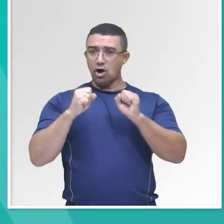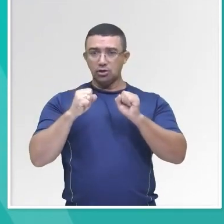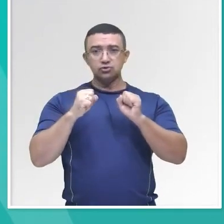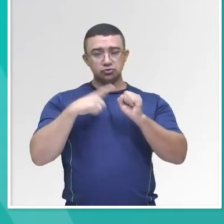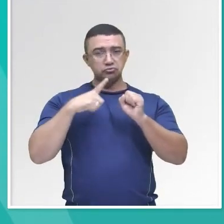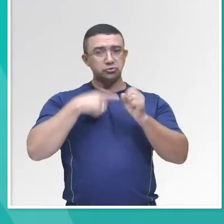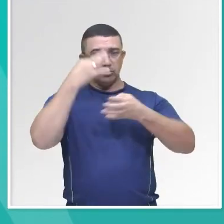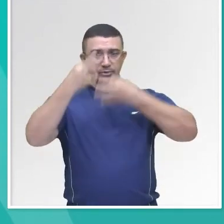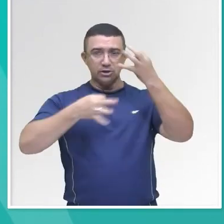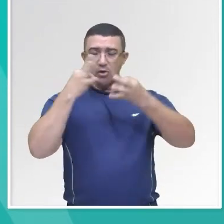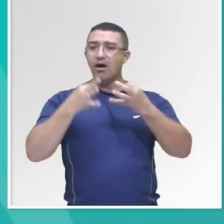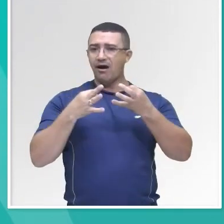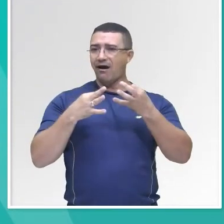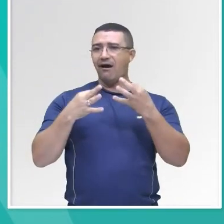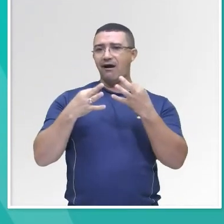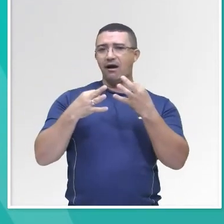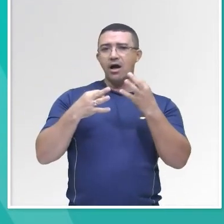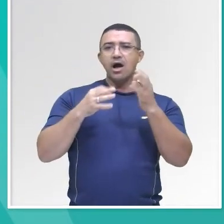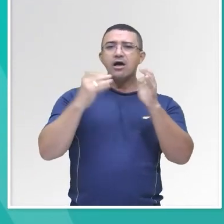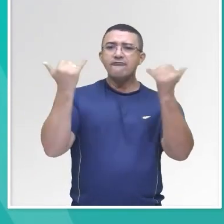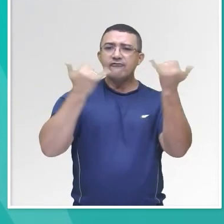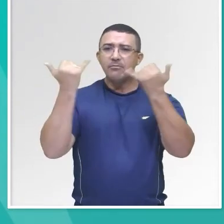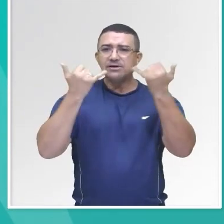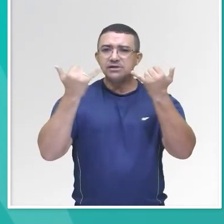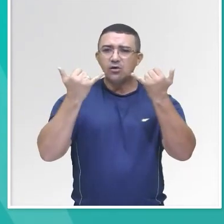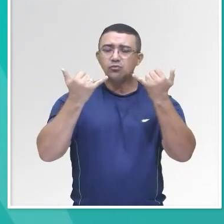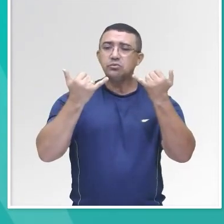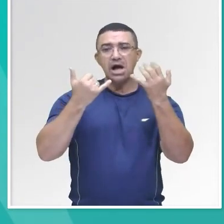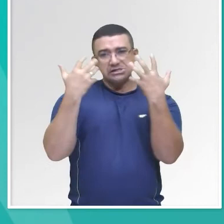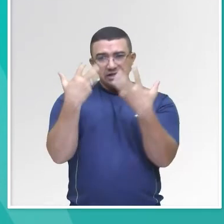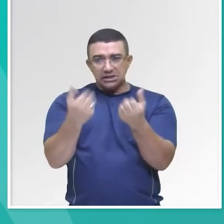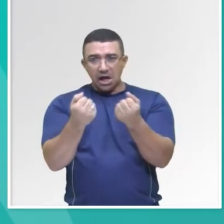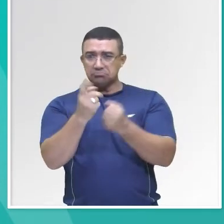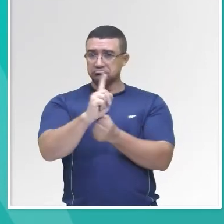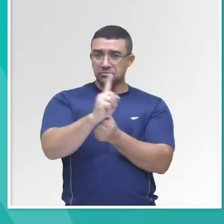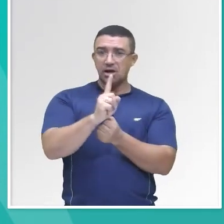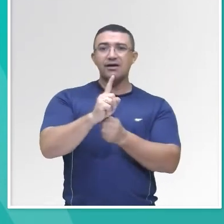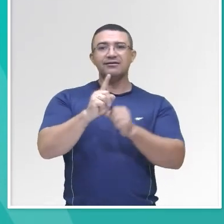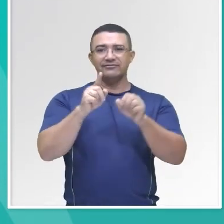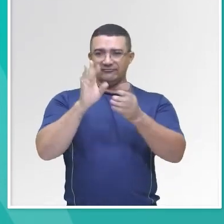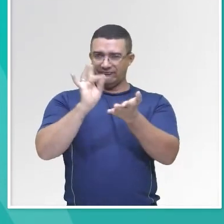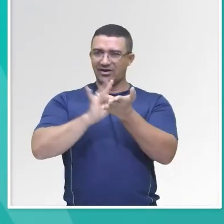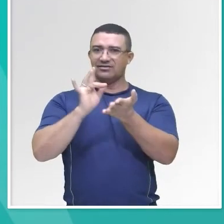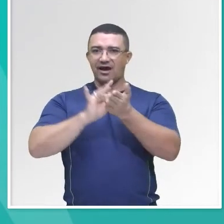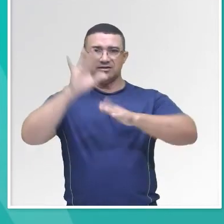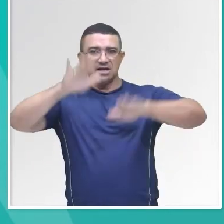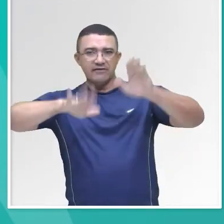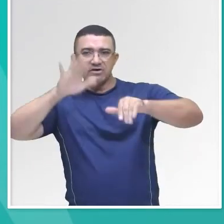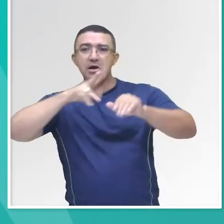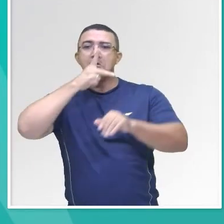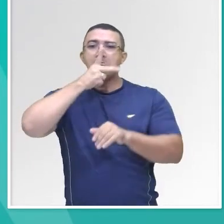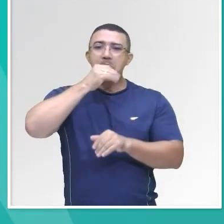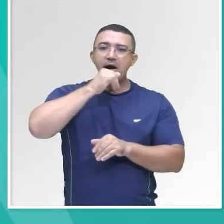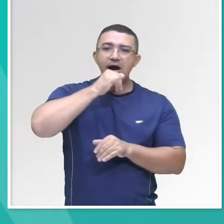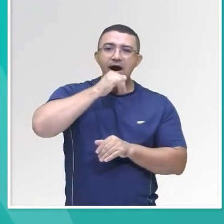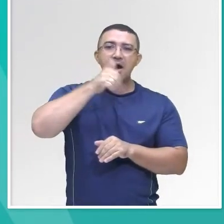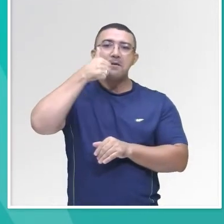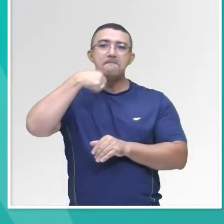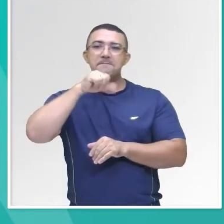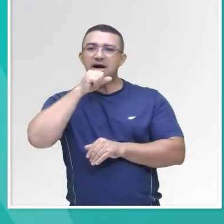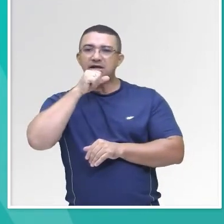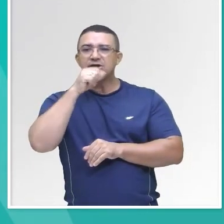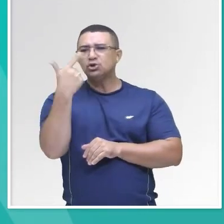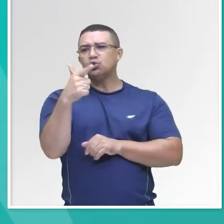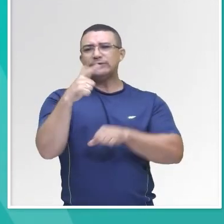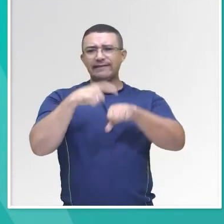porque realmente, às vezes tem pai, tem mãe que não tem tempo de estar com seus filhos e acha que dar presente